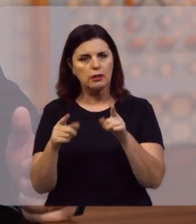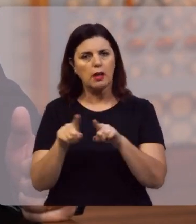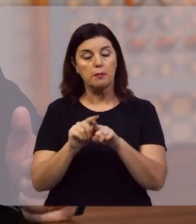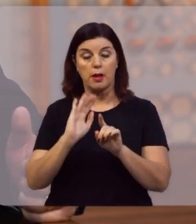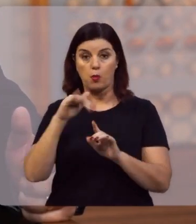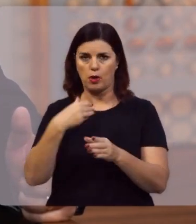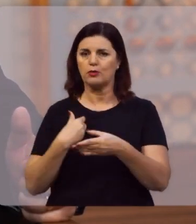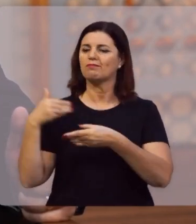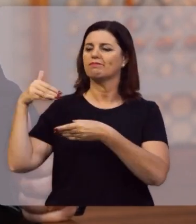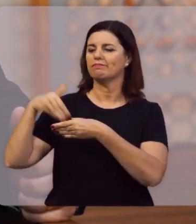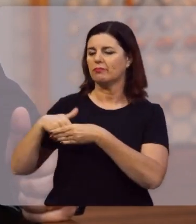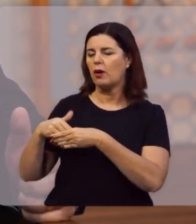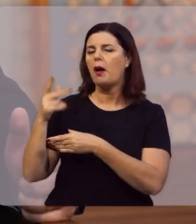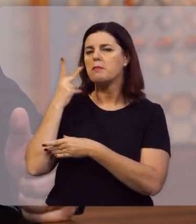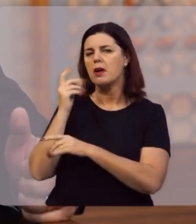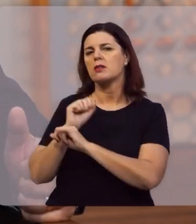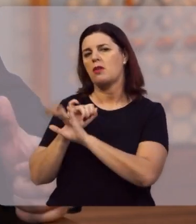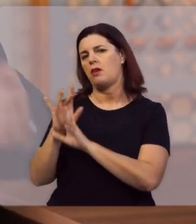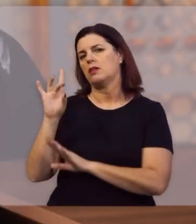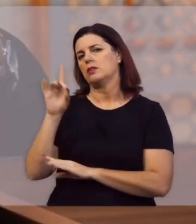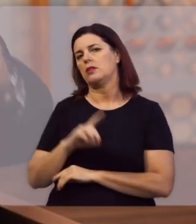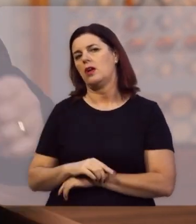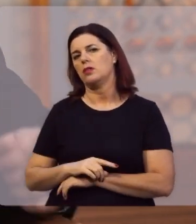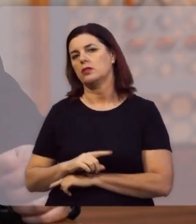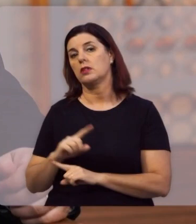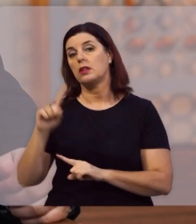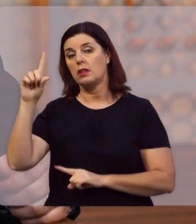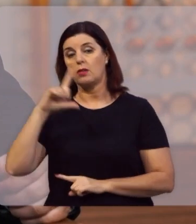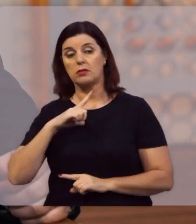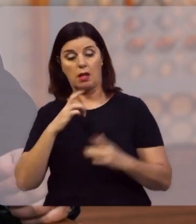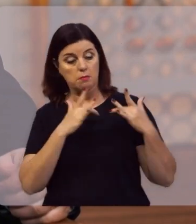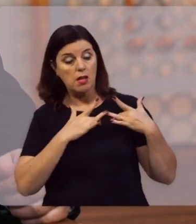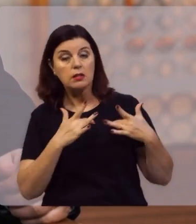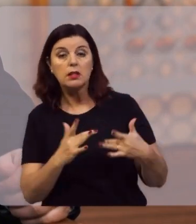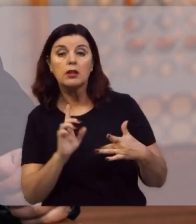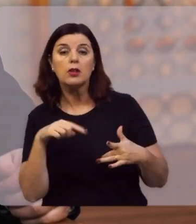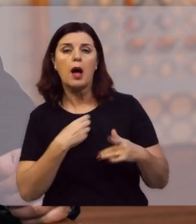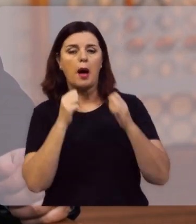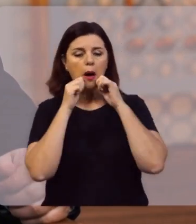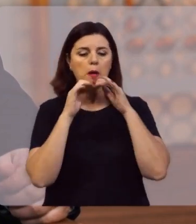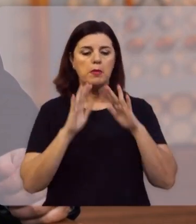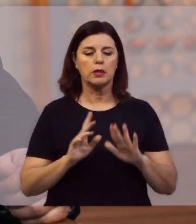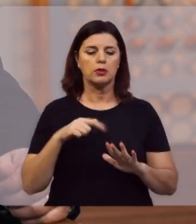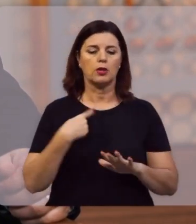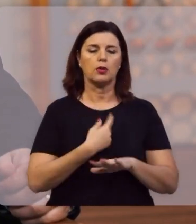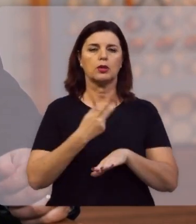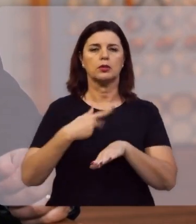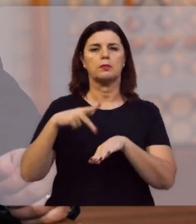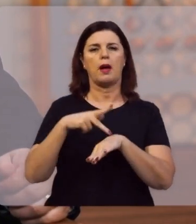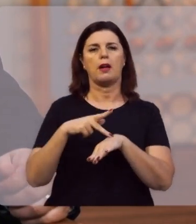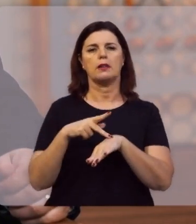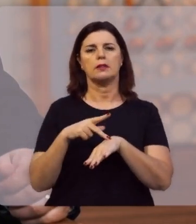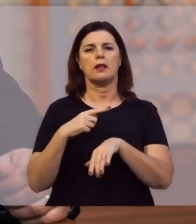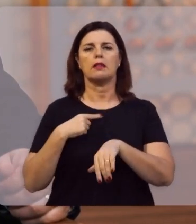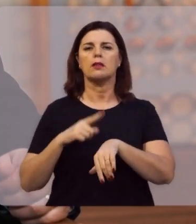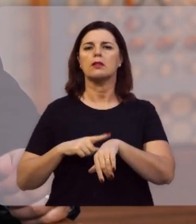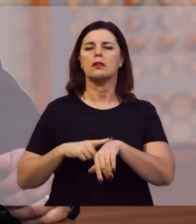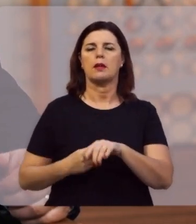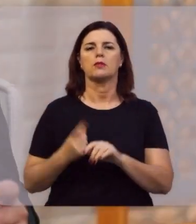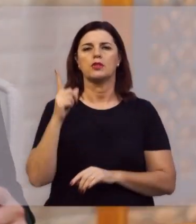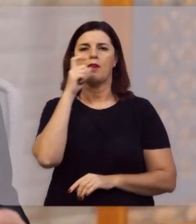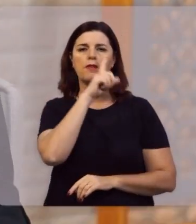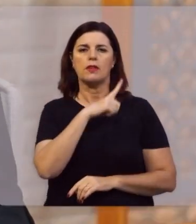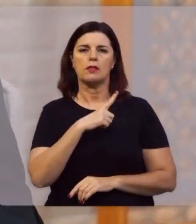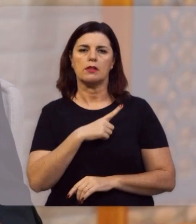tenho que votar para glória de Deus que Deus tenha misericórdia de nós e abençoe o nosso país nesses tempos tão desafiadores que vivemos